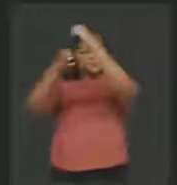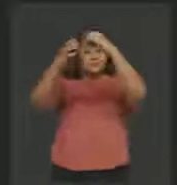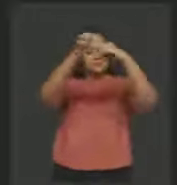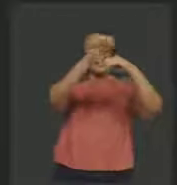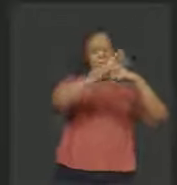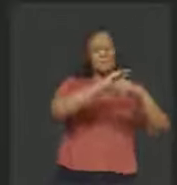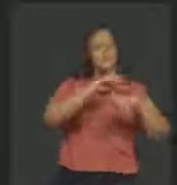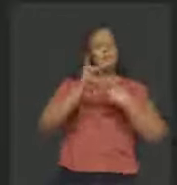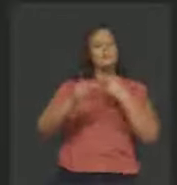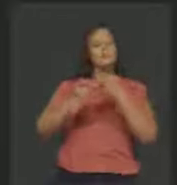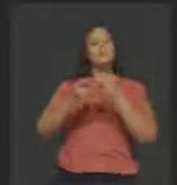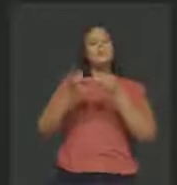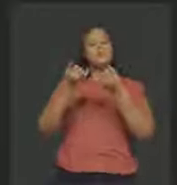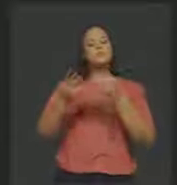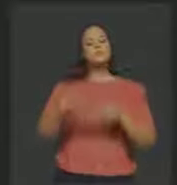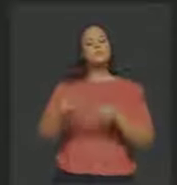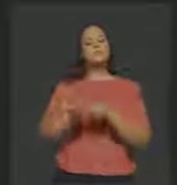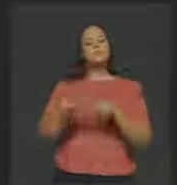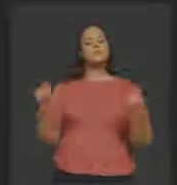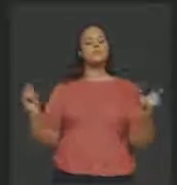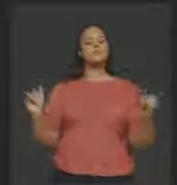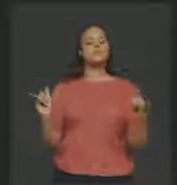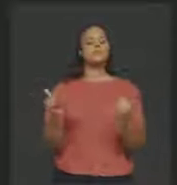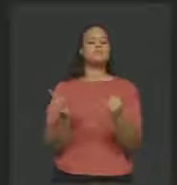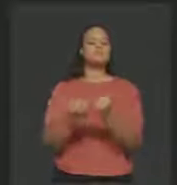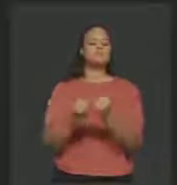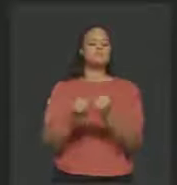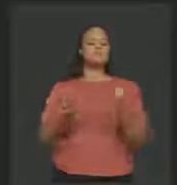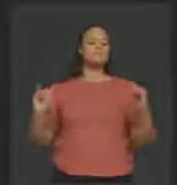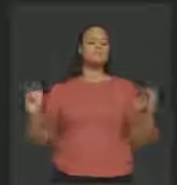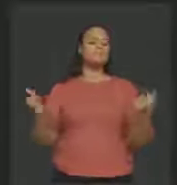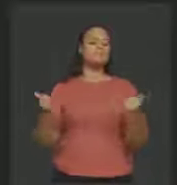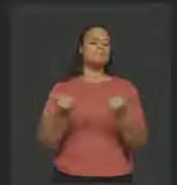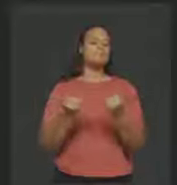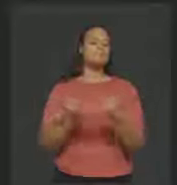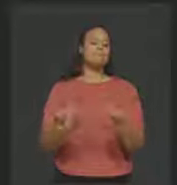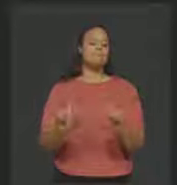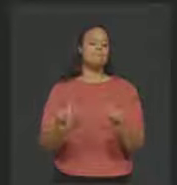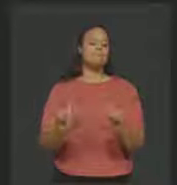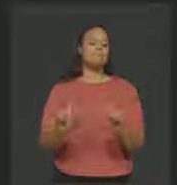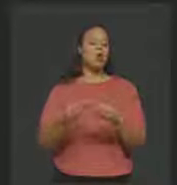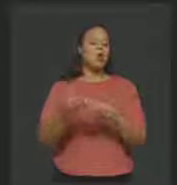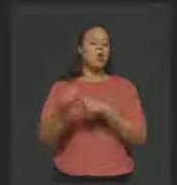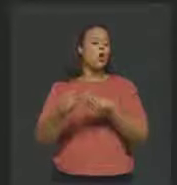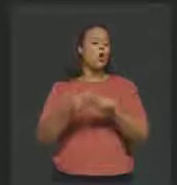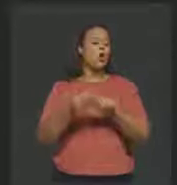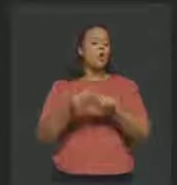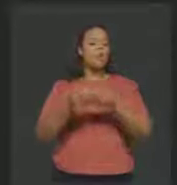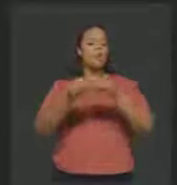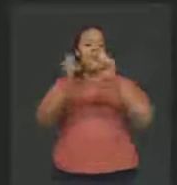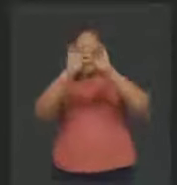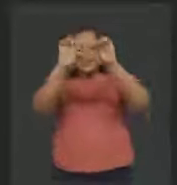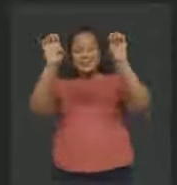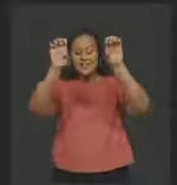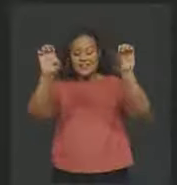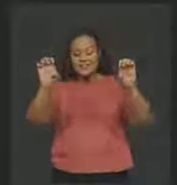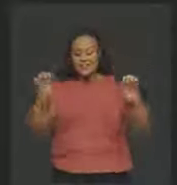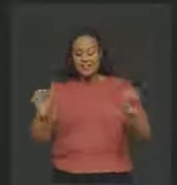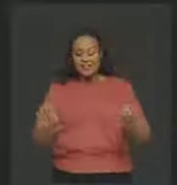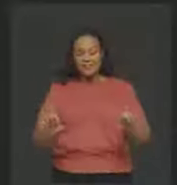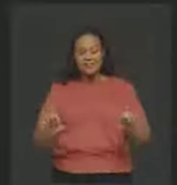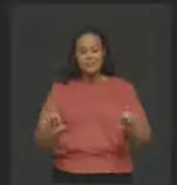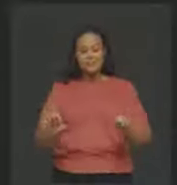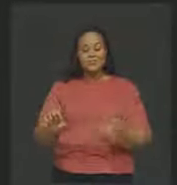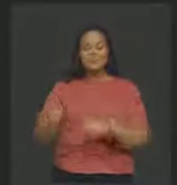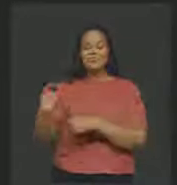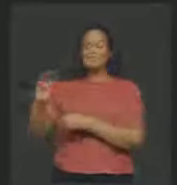e abertos, né? Falamos de como representar isso esquematicamente, que foram esses últimos, que ao invés de desenhar uma